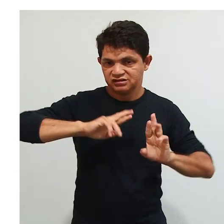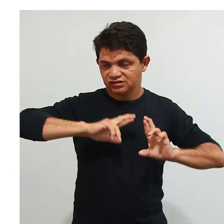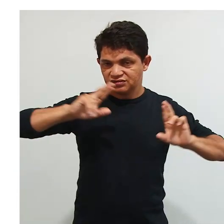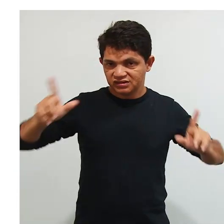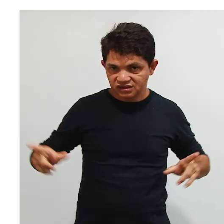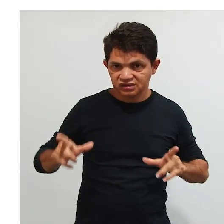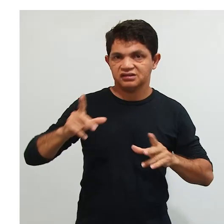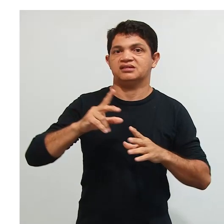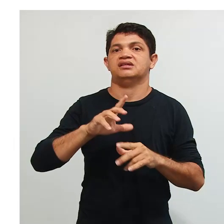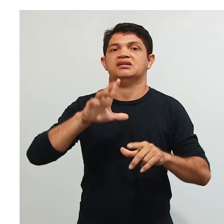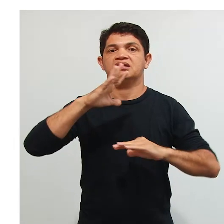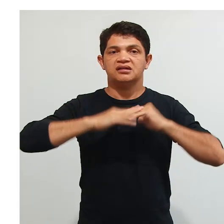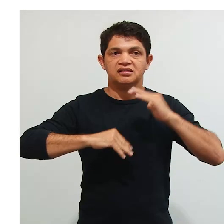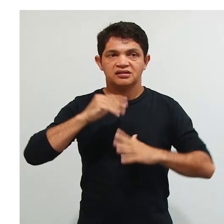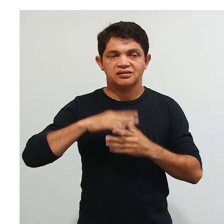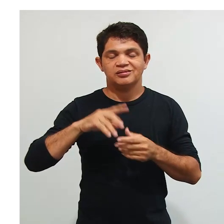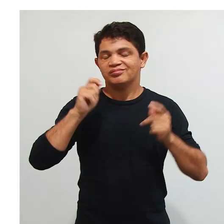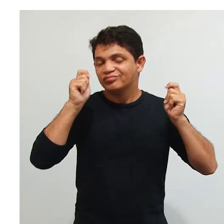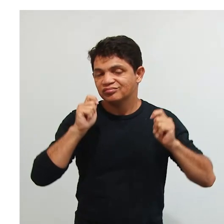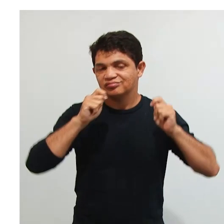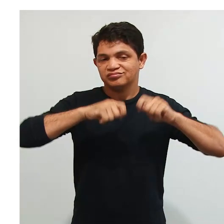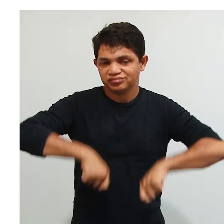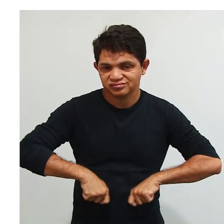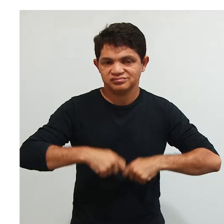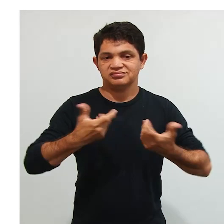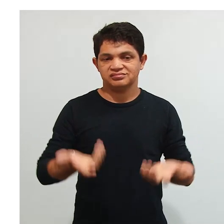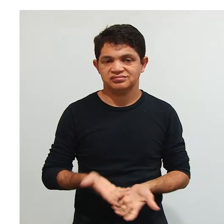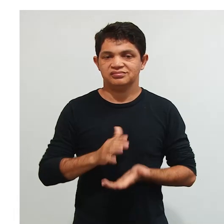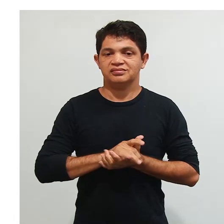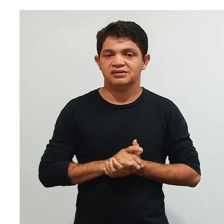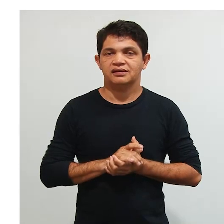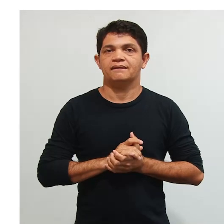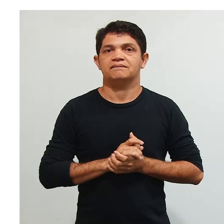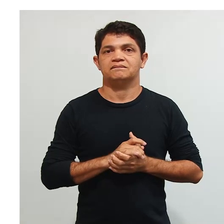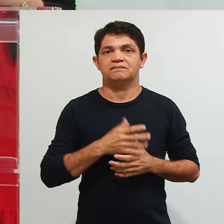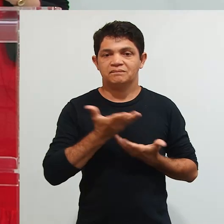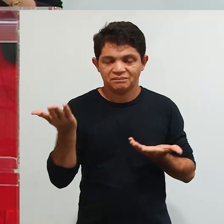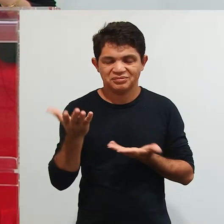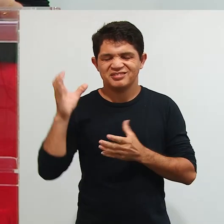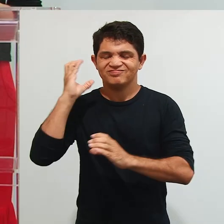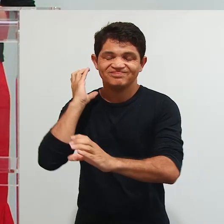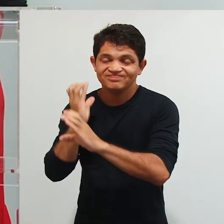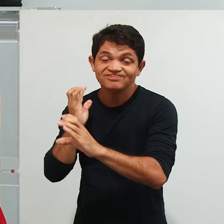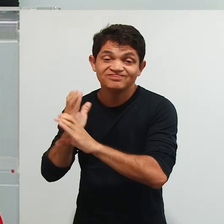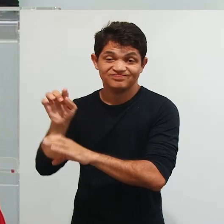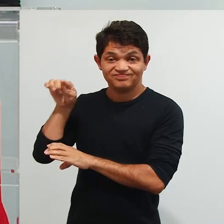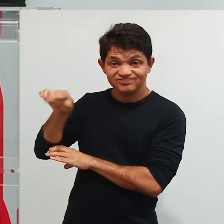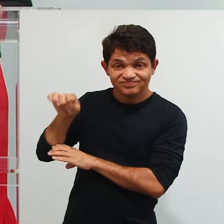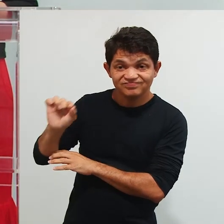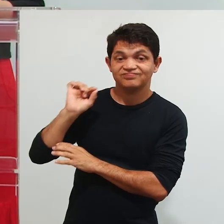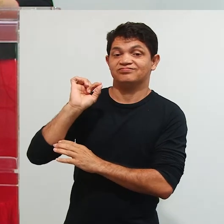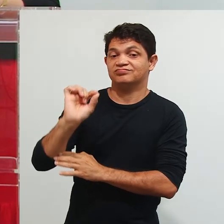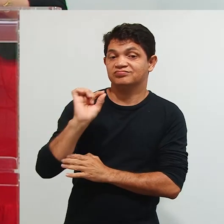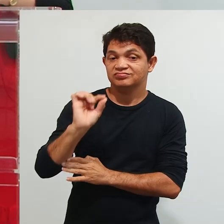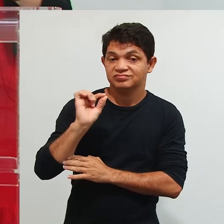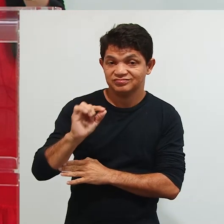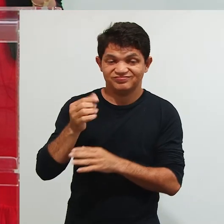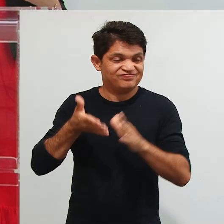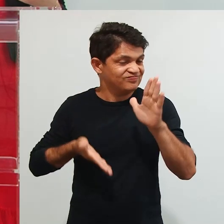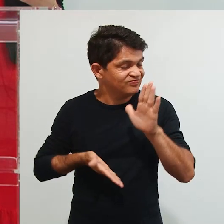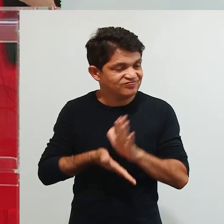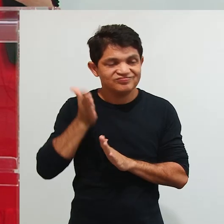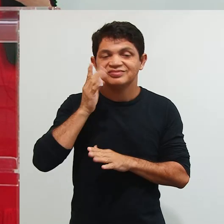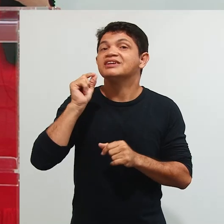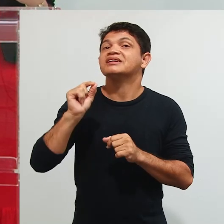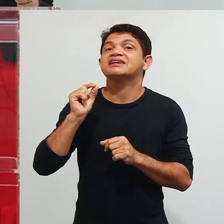na aquisição de uma ou mais competências. Ou seja, então é aquela dificuldade